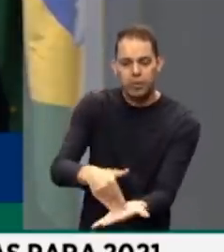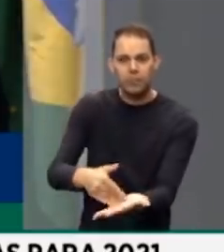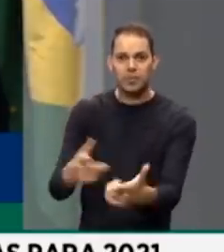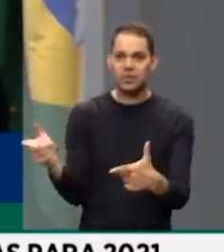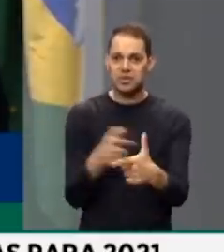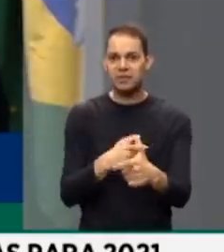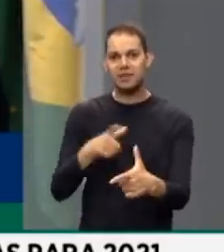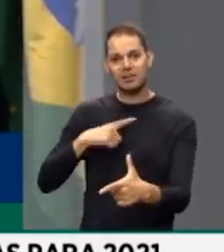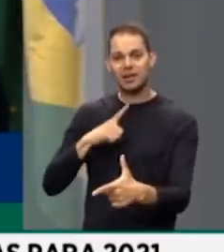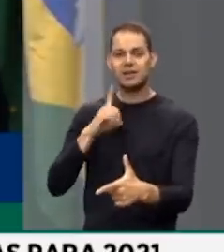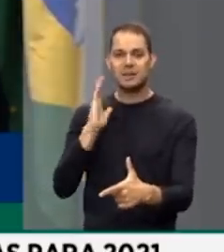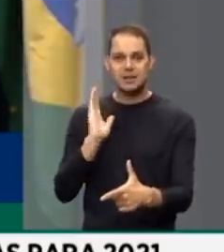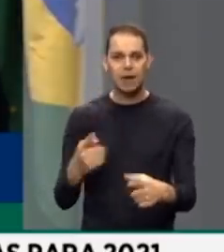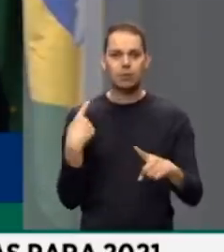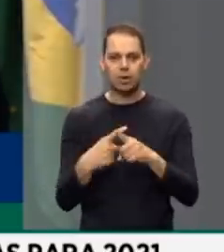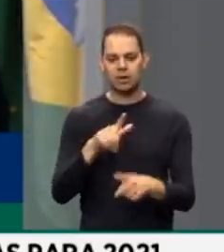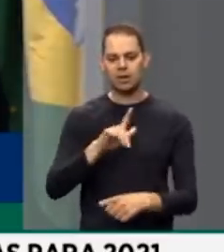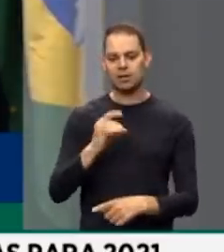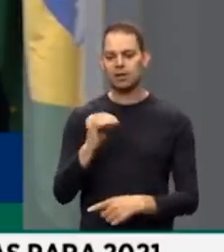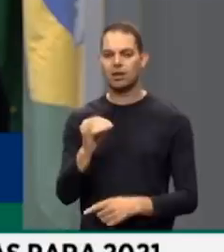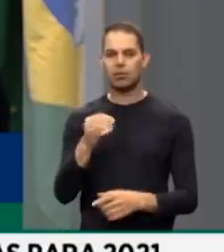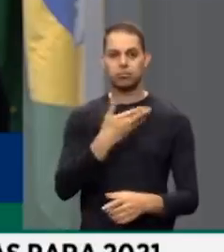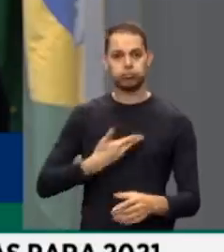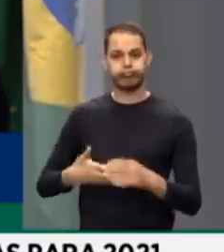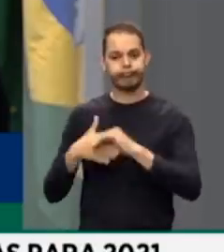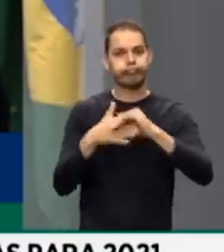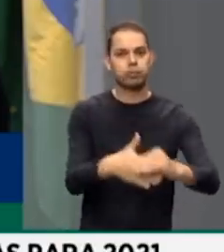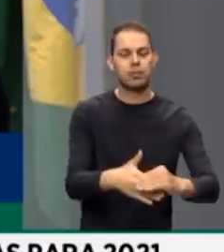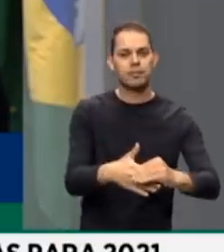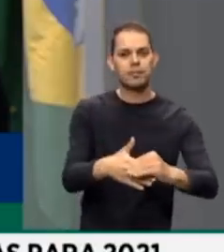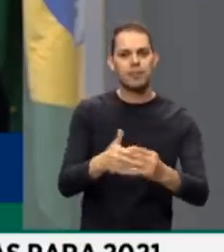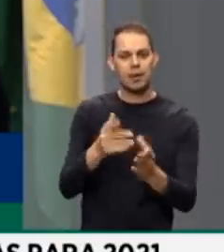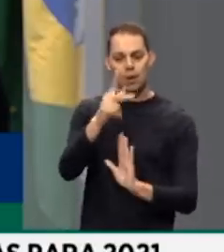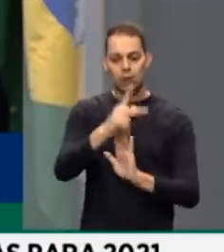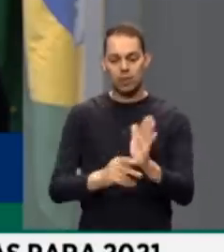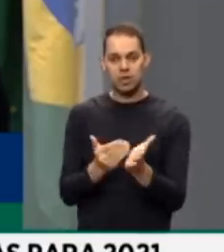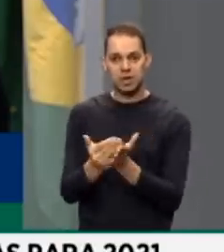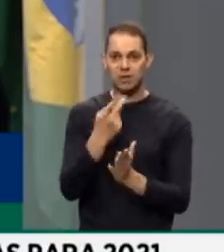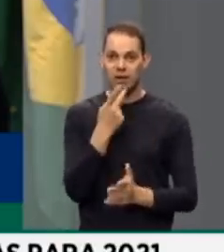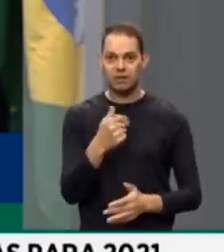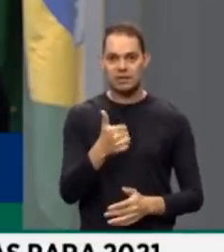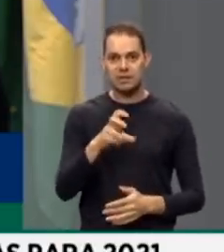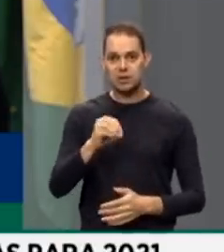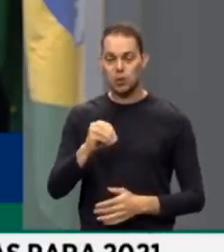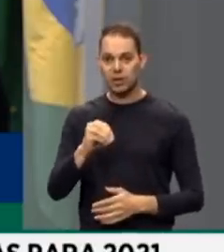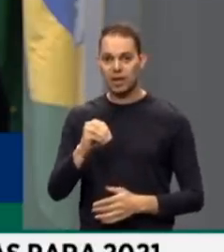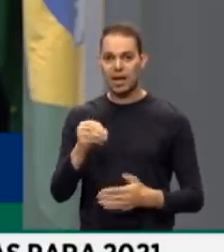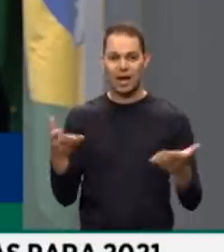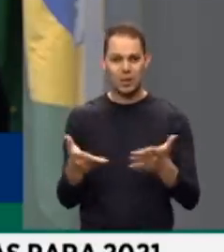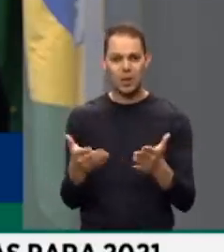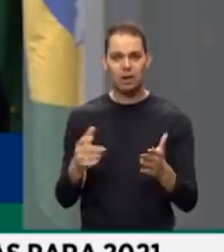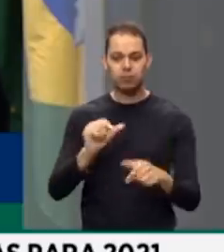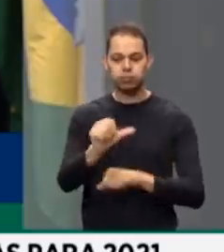devido a essa lei de diretrizes orçamentárias enviada pelo governo. Inicialmente, o projeto previa 150 bilhões de déficit. Agora já está